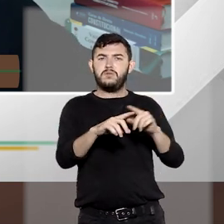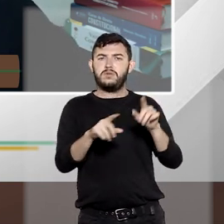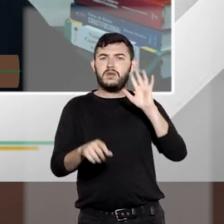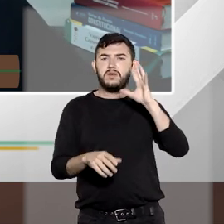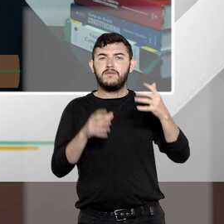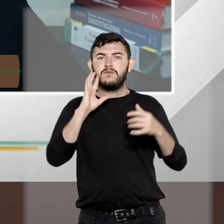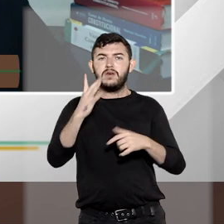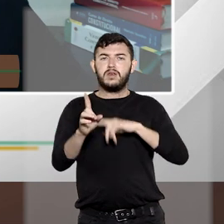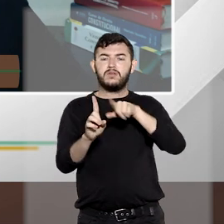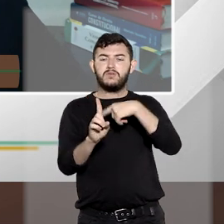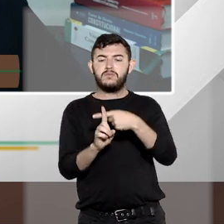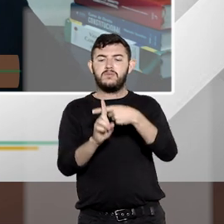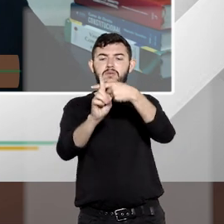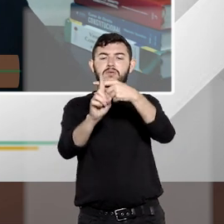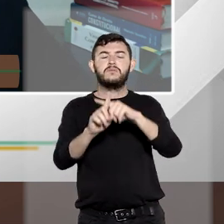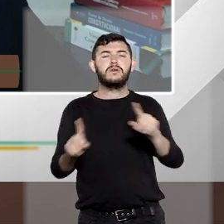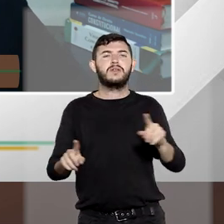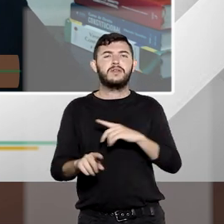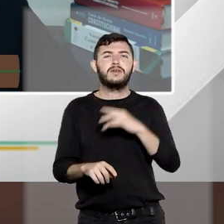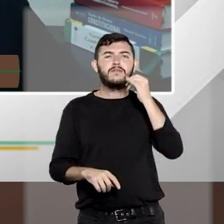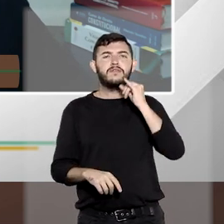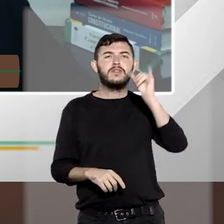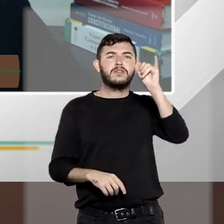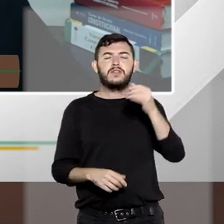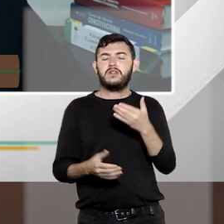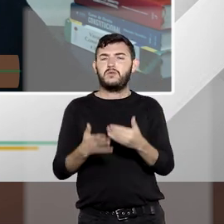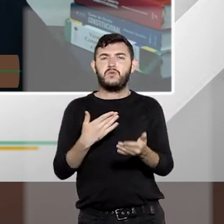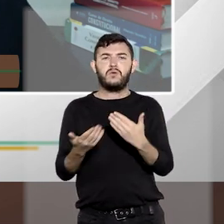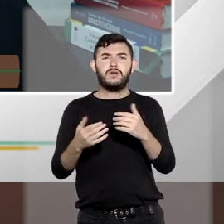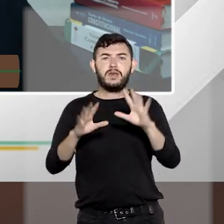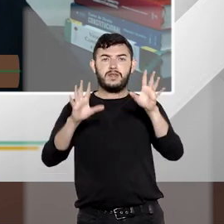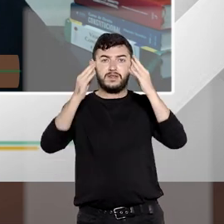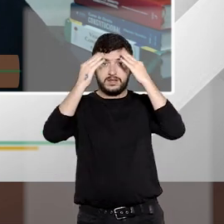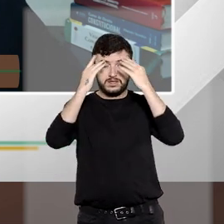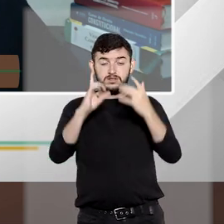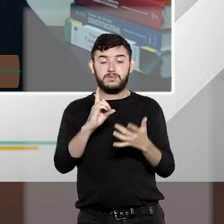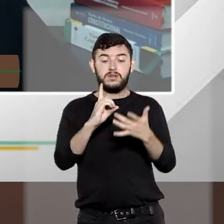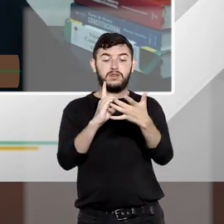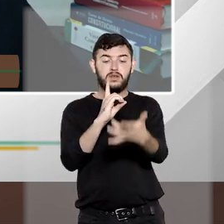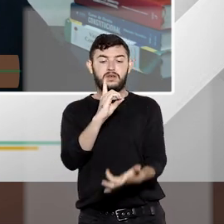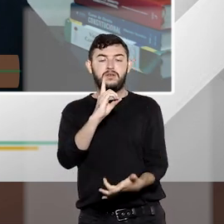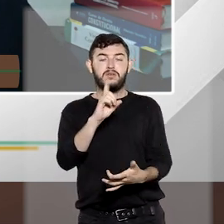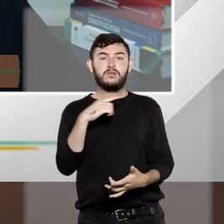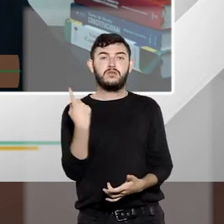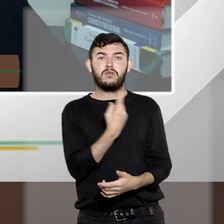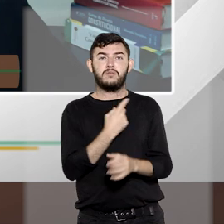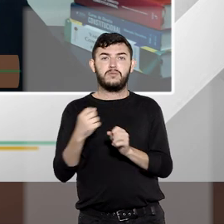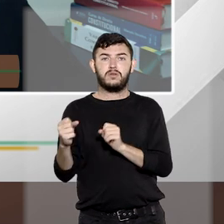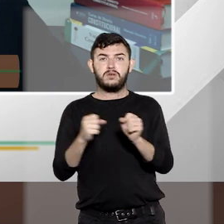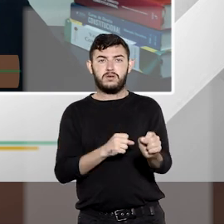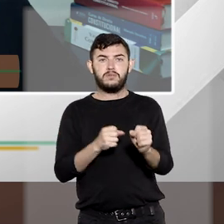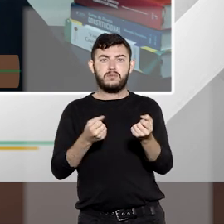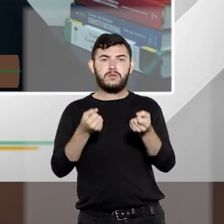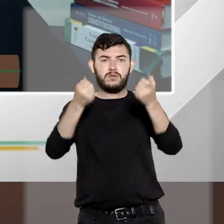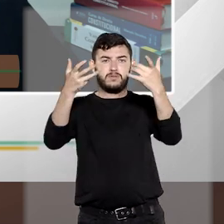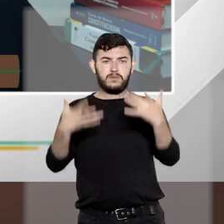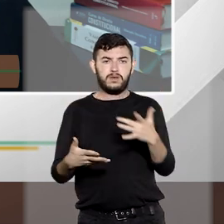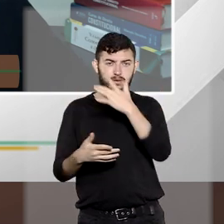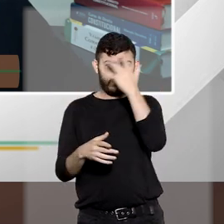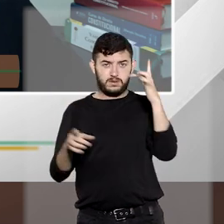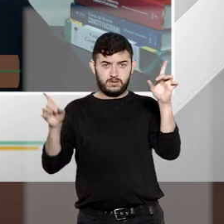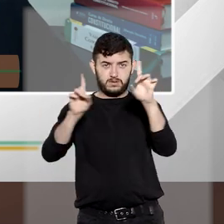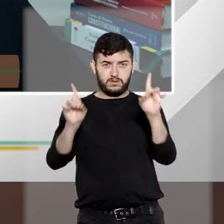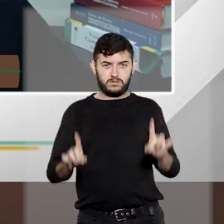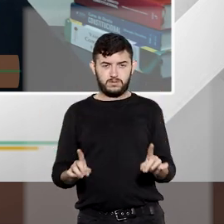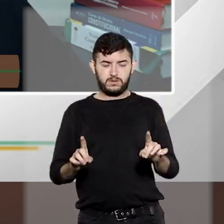já descartando, né, qualquer interpretação capacitista que se possa fazer a respeito da colocação da pessoa com deficiência no ambiente de